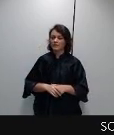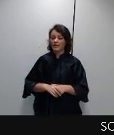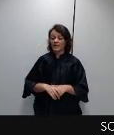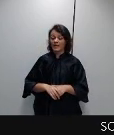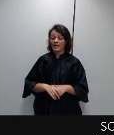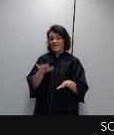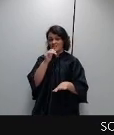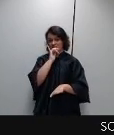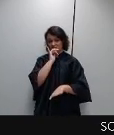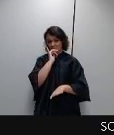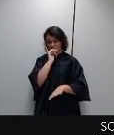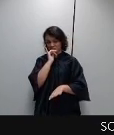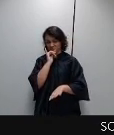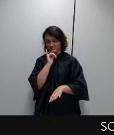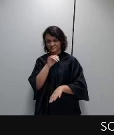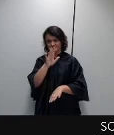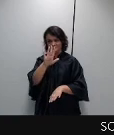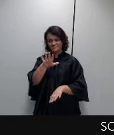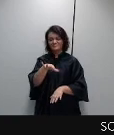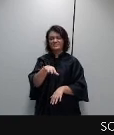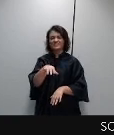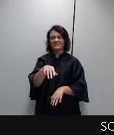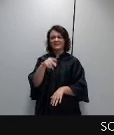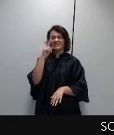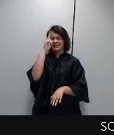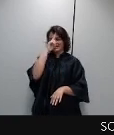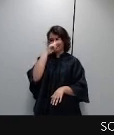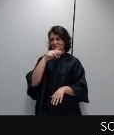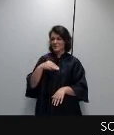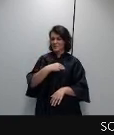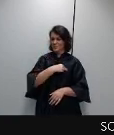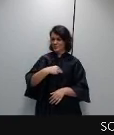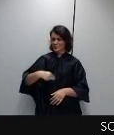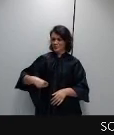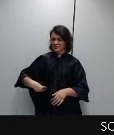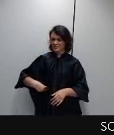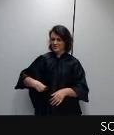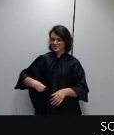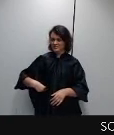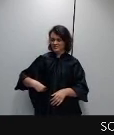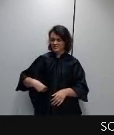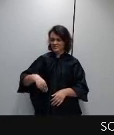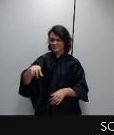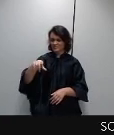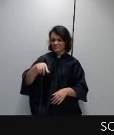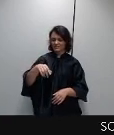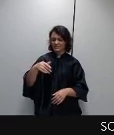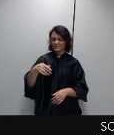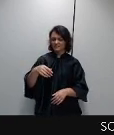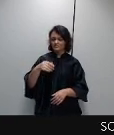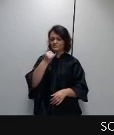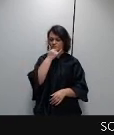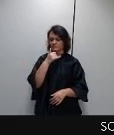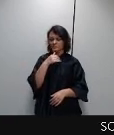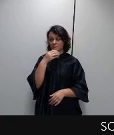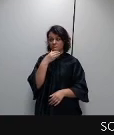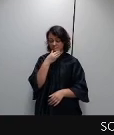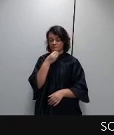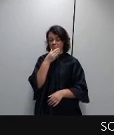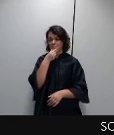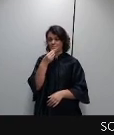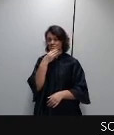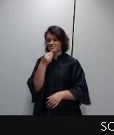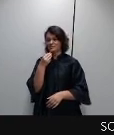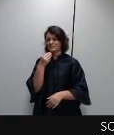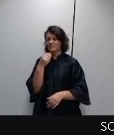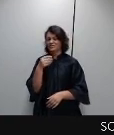o caso do menino que foi excluído de perceber a pensão do pai esse aqui eu acho isso paradigmático do